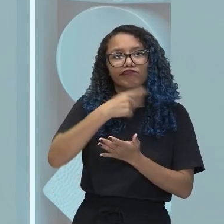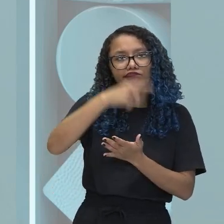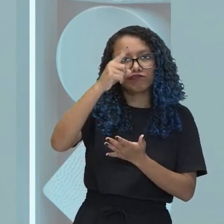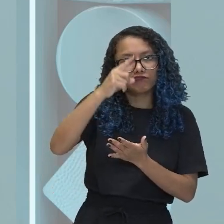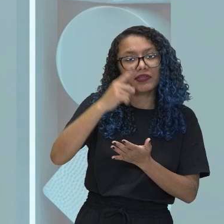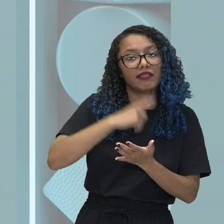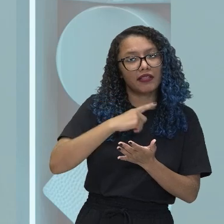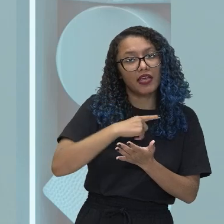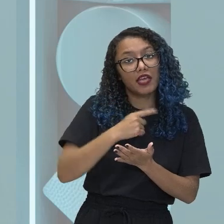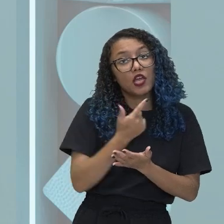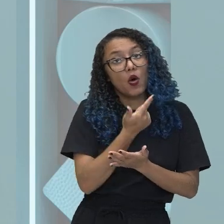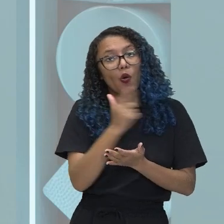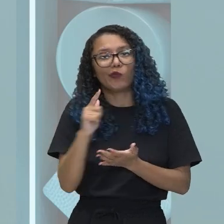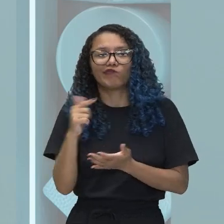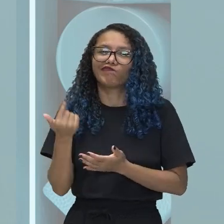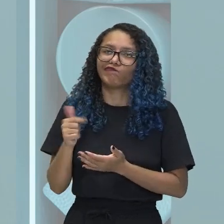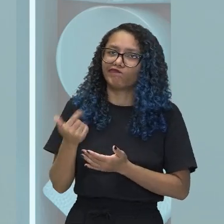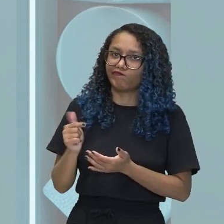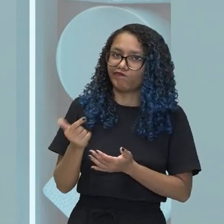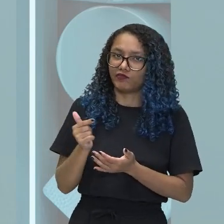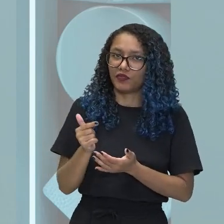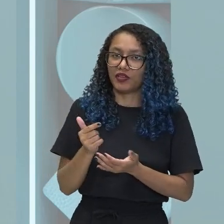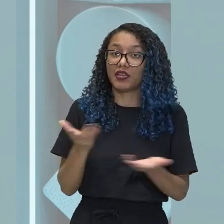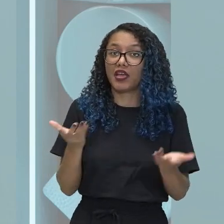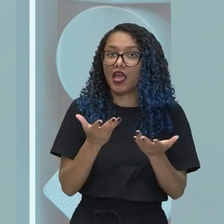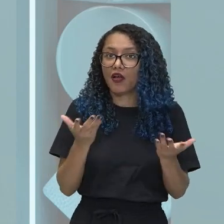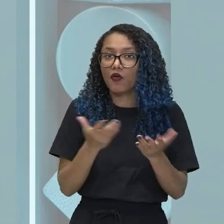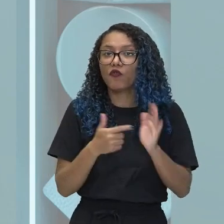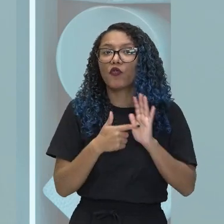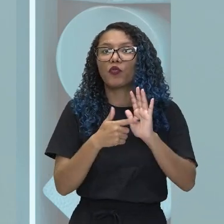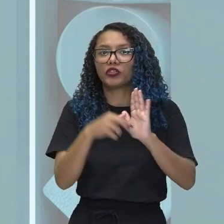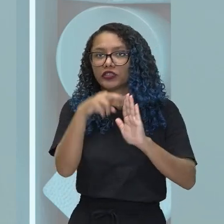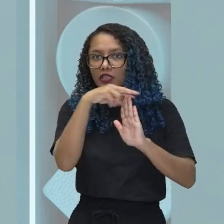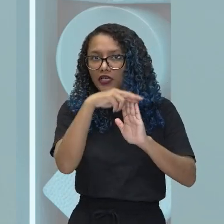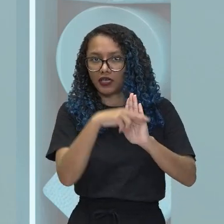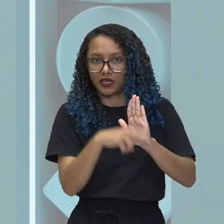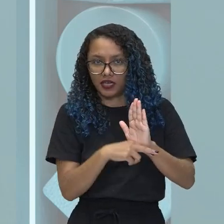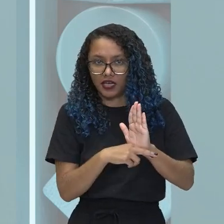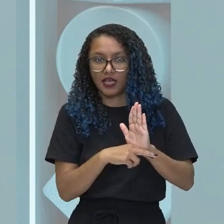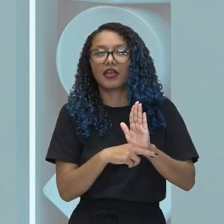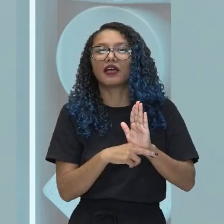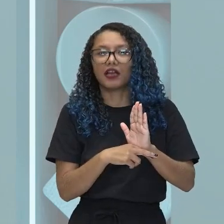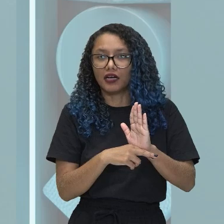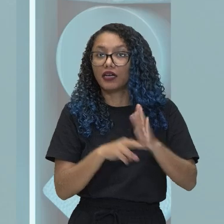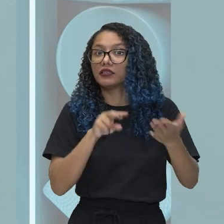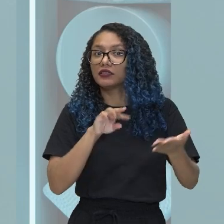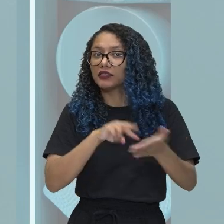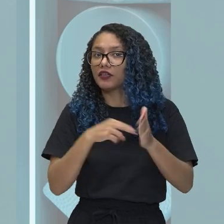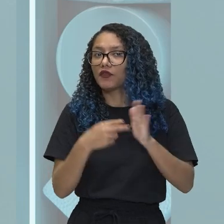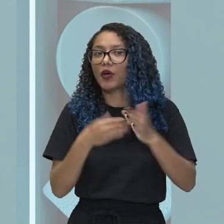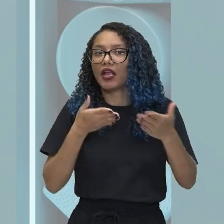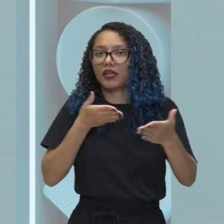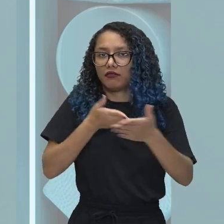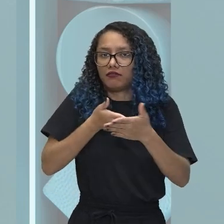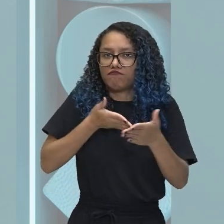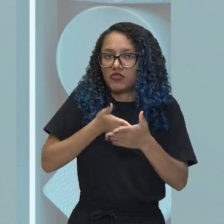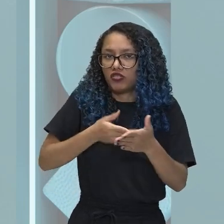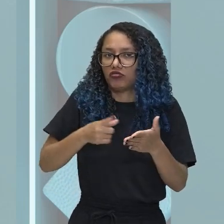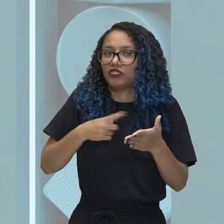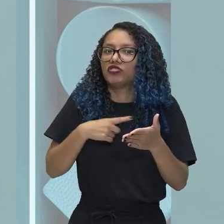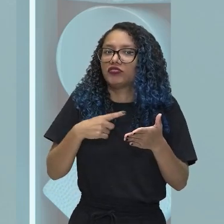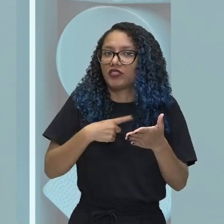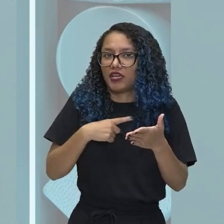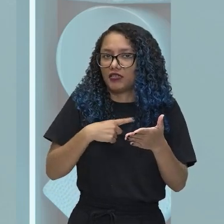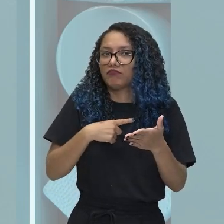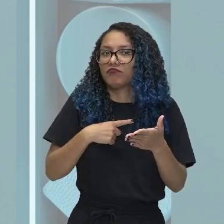outras não nós vamos já descobrir essas regras aí são os limites Ok as regras elas impõem limites